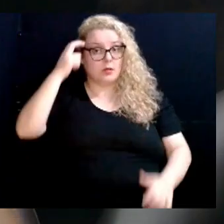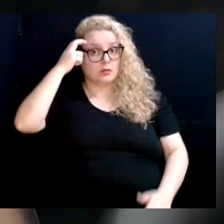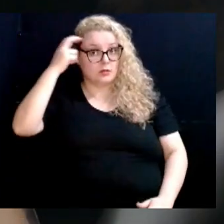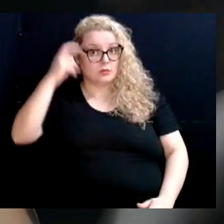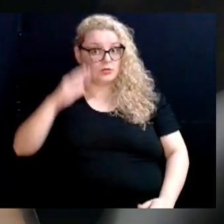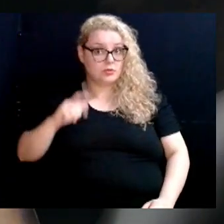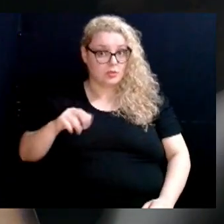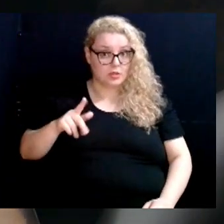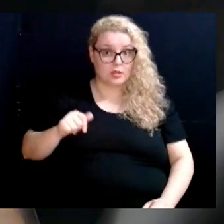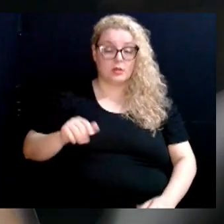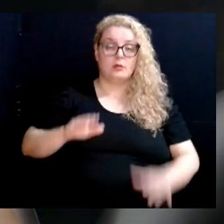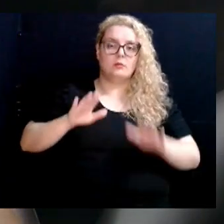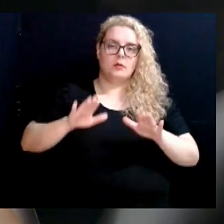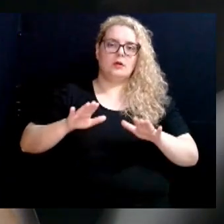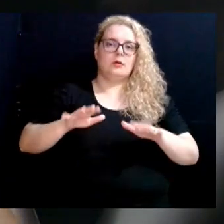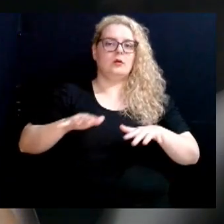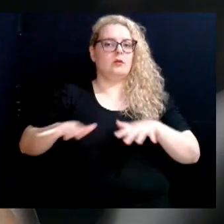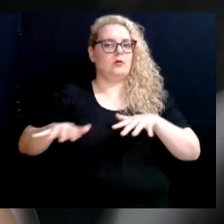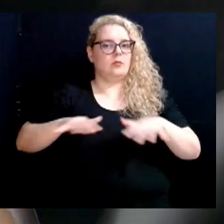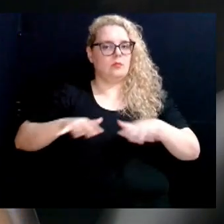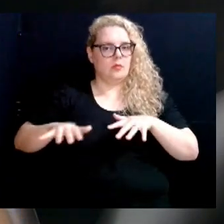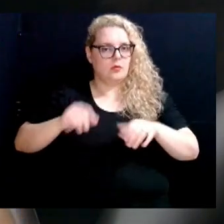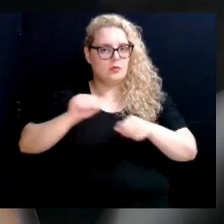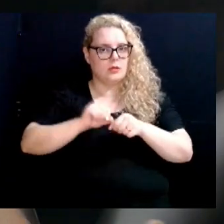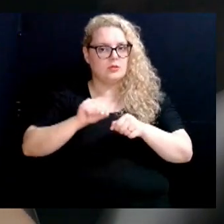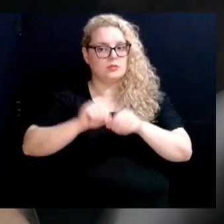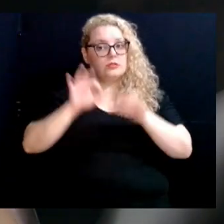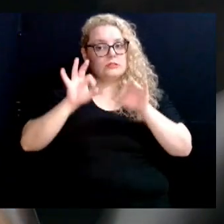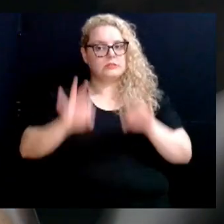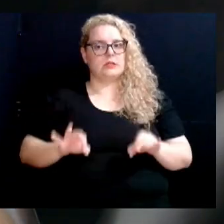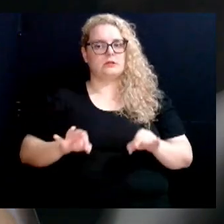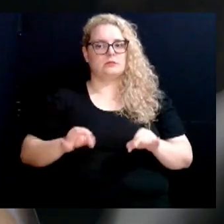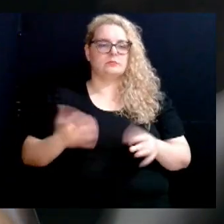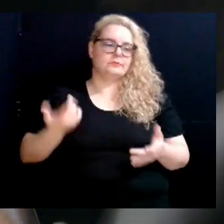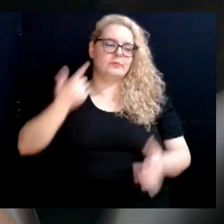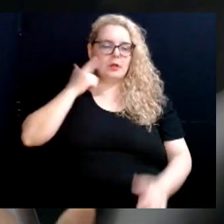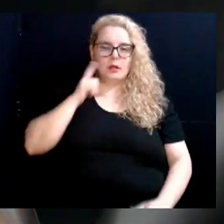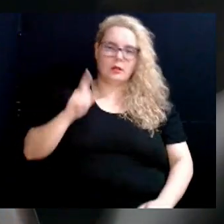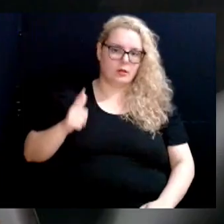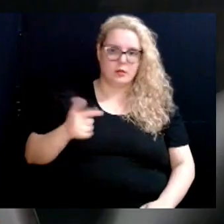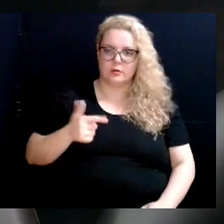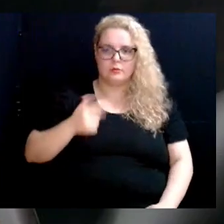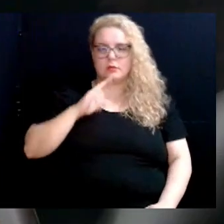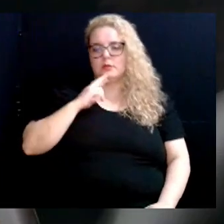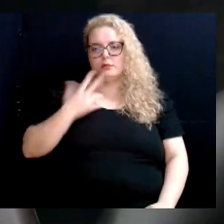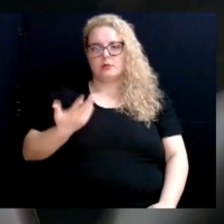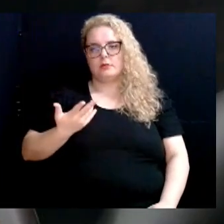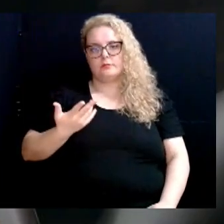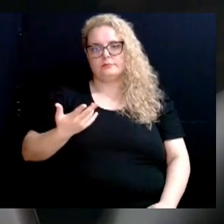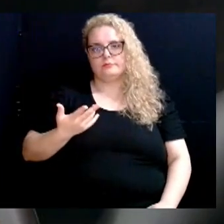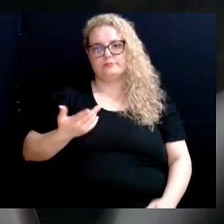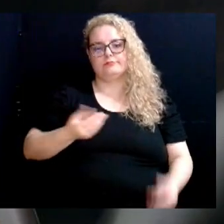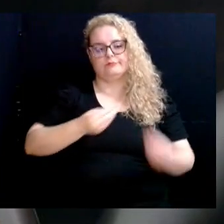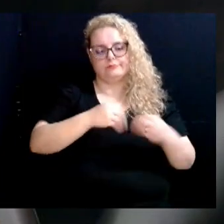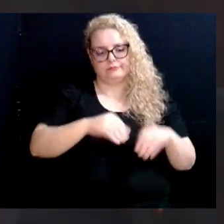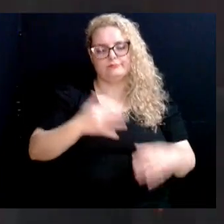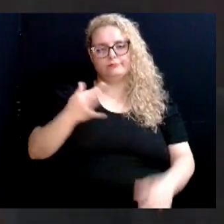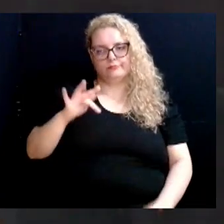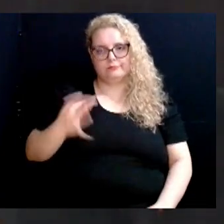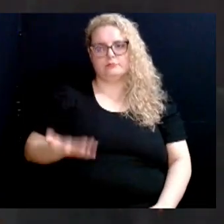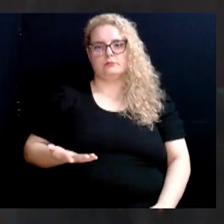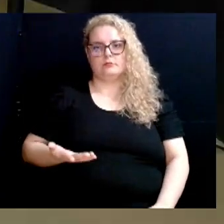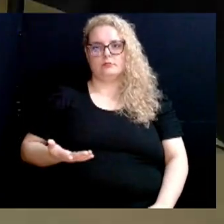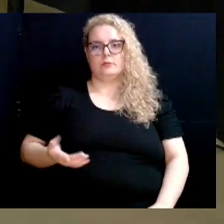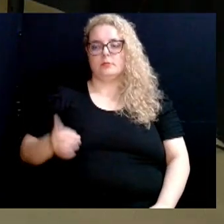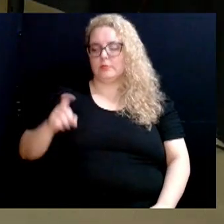só que o movimento tem que estar sendo feito da forma correta. Senão, obviamente, você não vai ter resultado e vai se lesionar. E você, Dani, essa questão